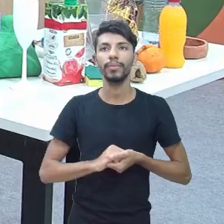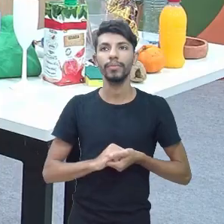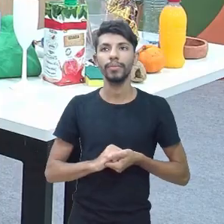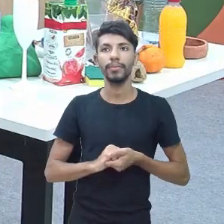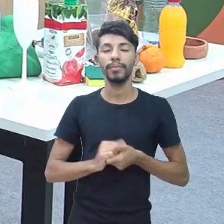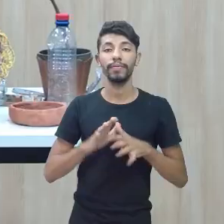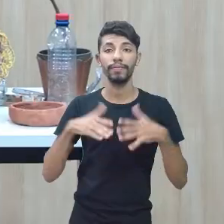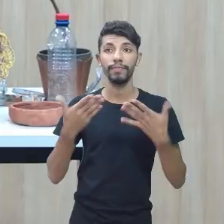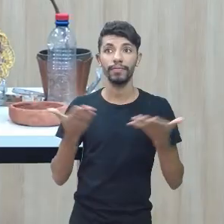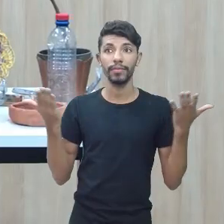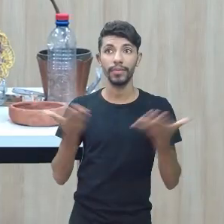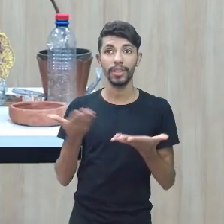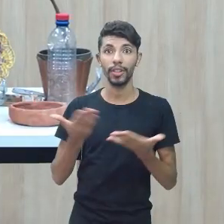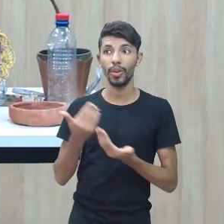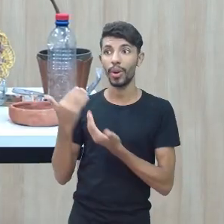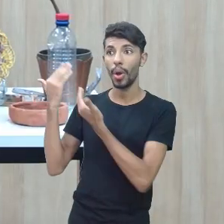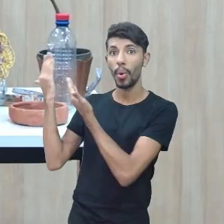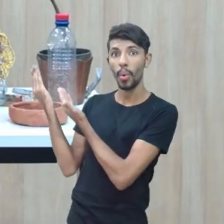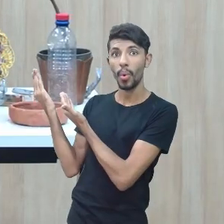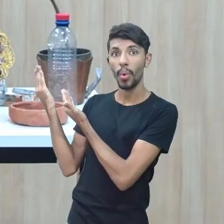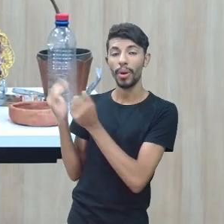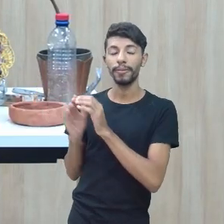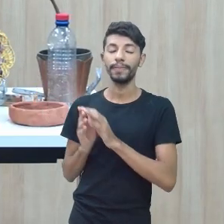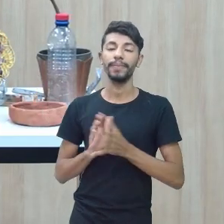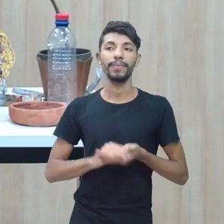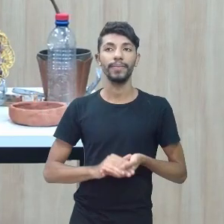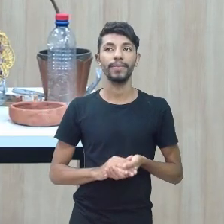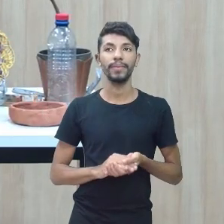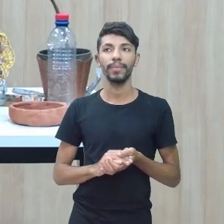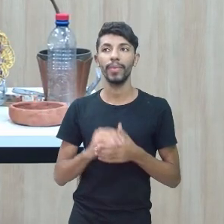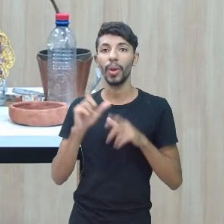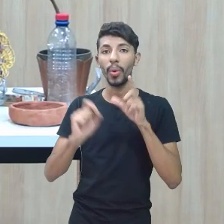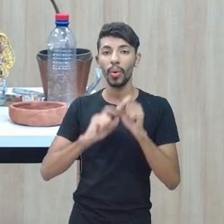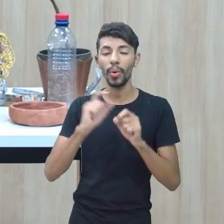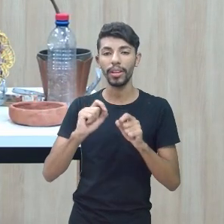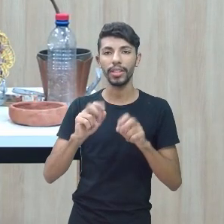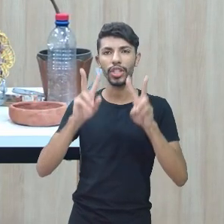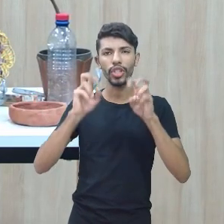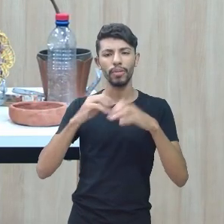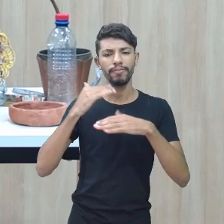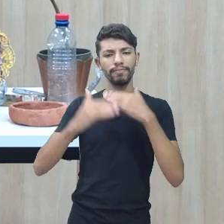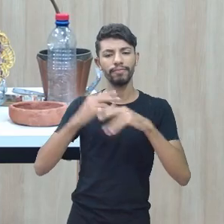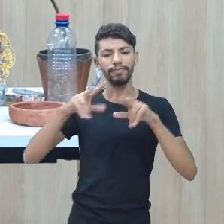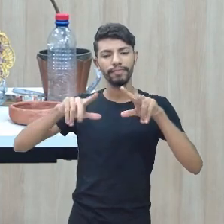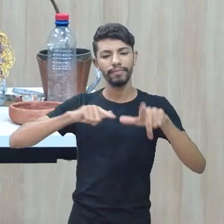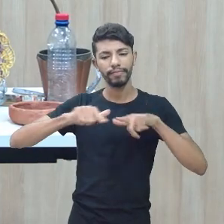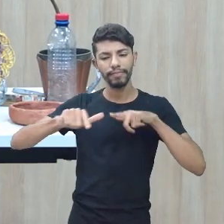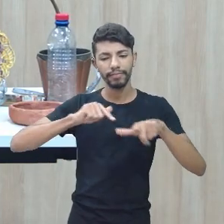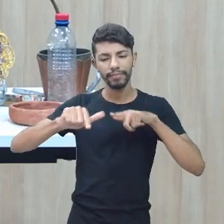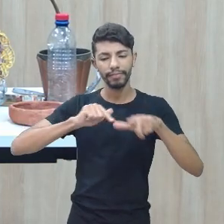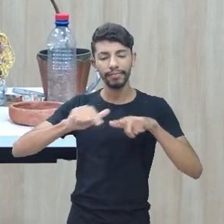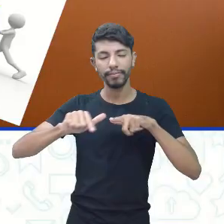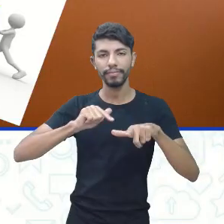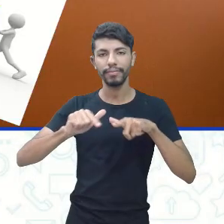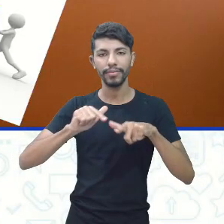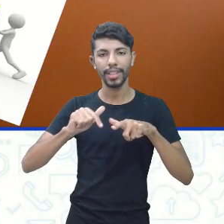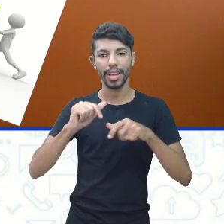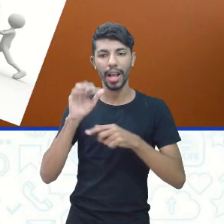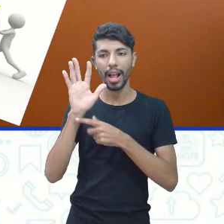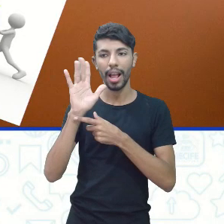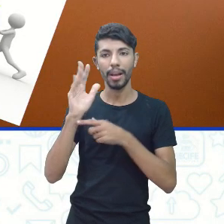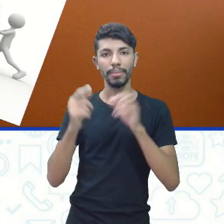E aí, agora nós vamos para esse processo de trabalhar com as mãos. Olha aí, material